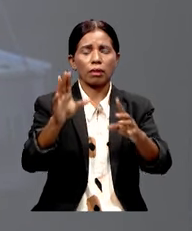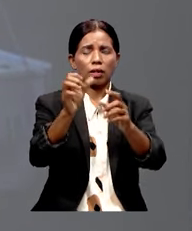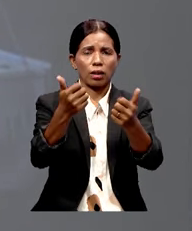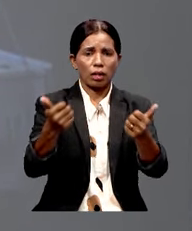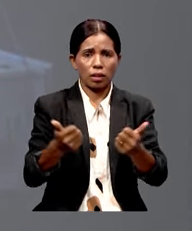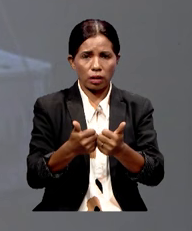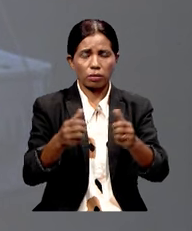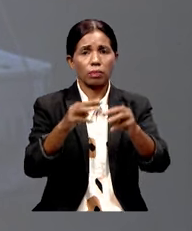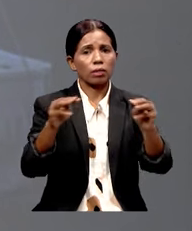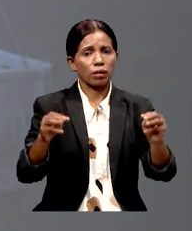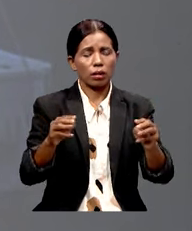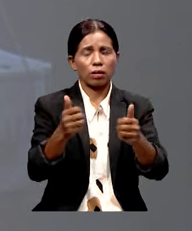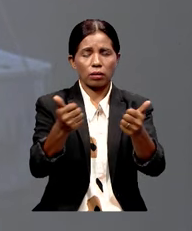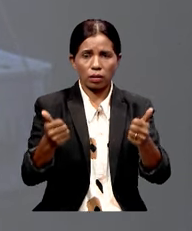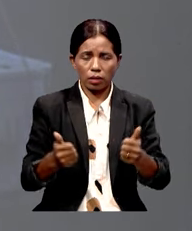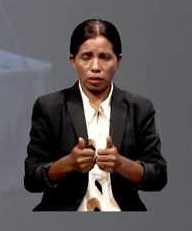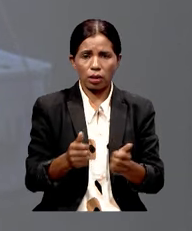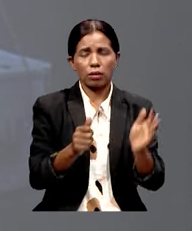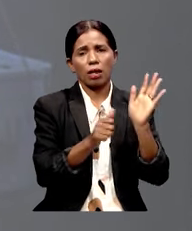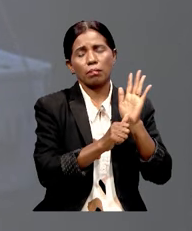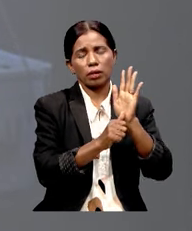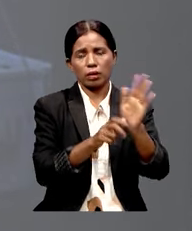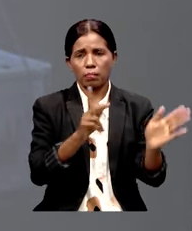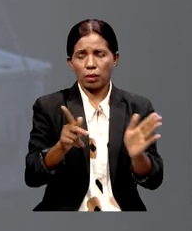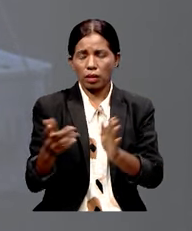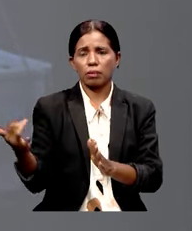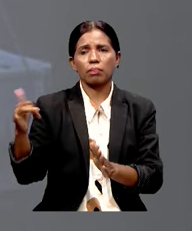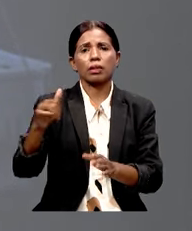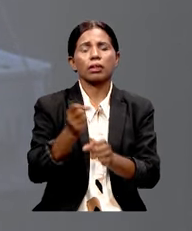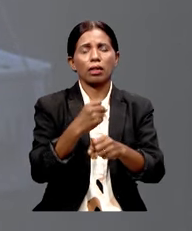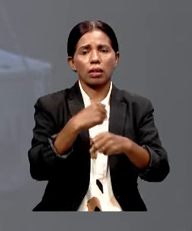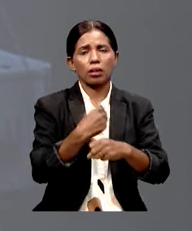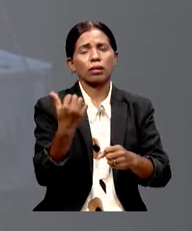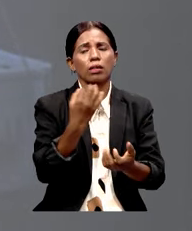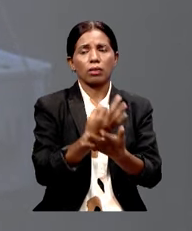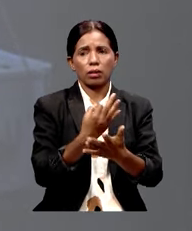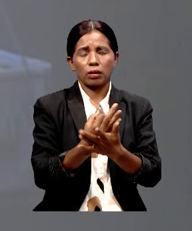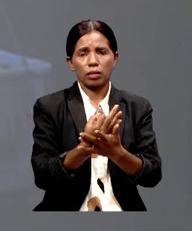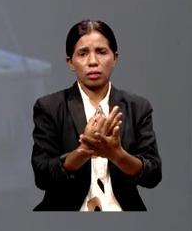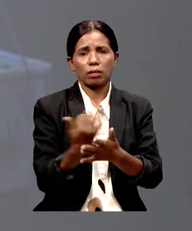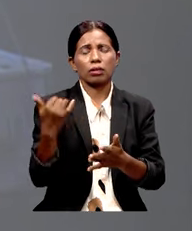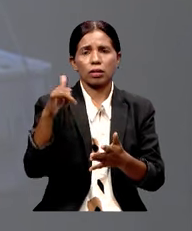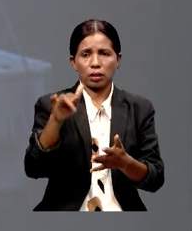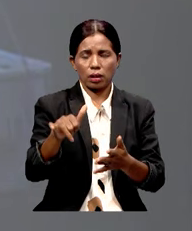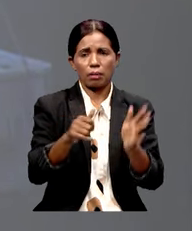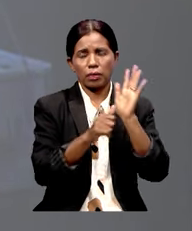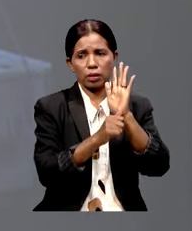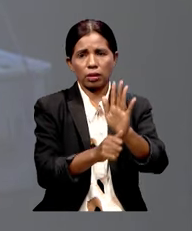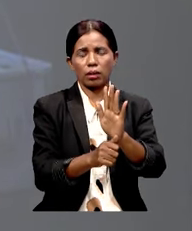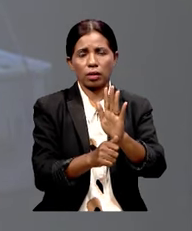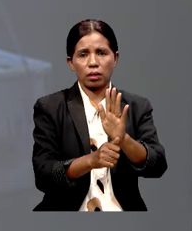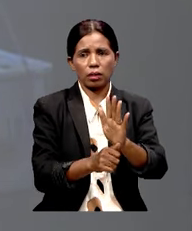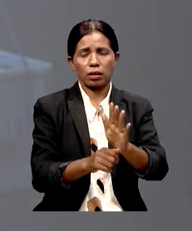atubela apresenta netic plano na bema kasira hala porque orçamento ida se apresenta né maka sei vai